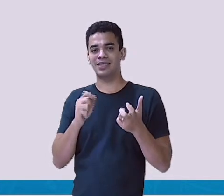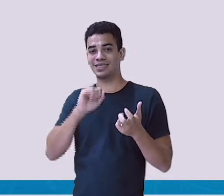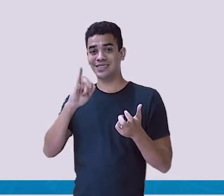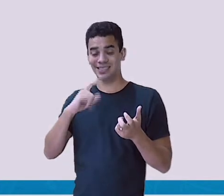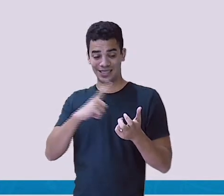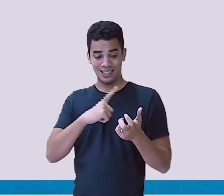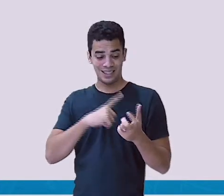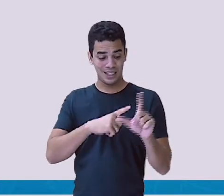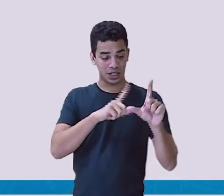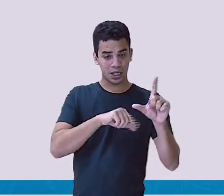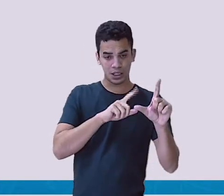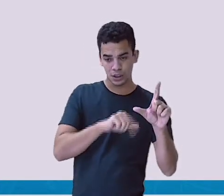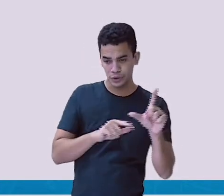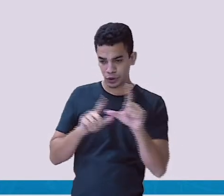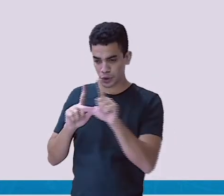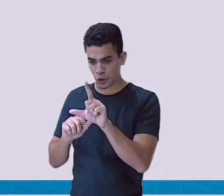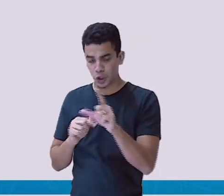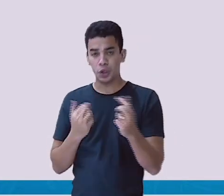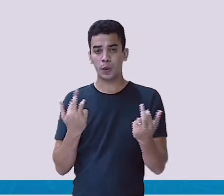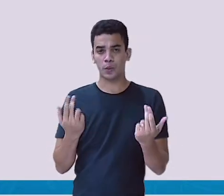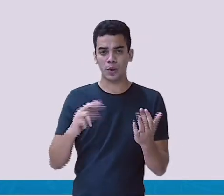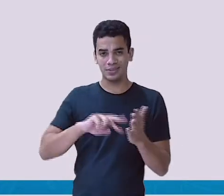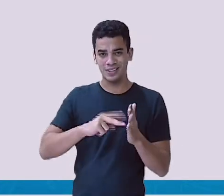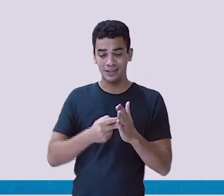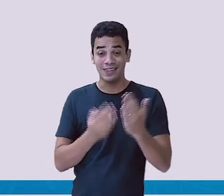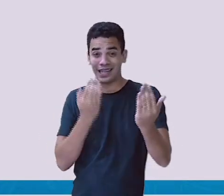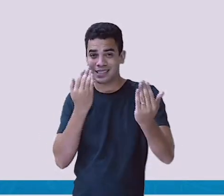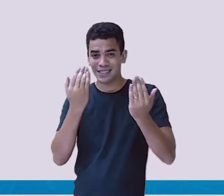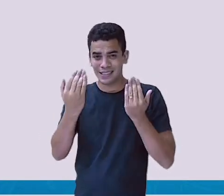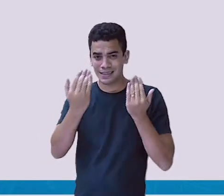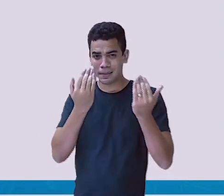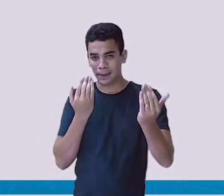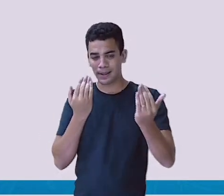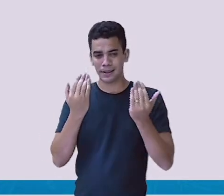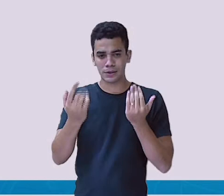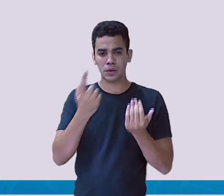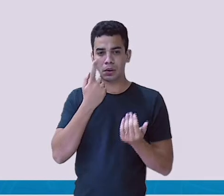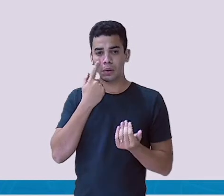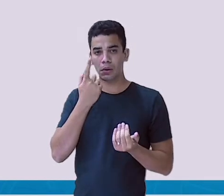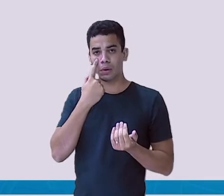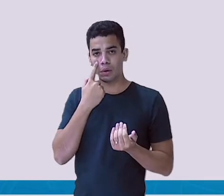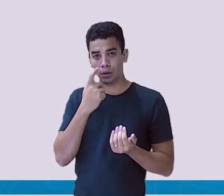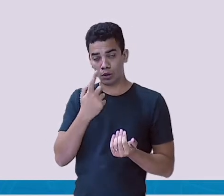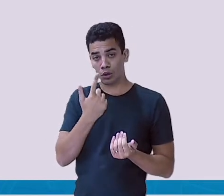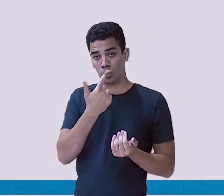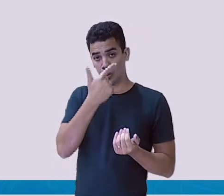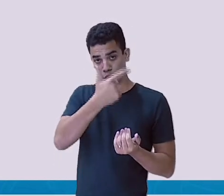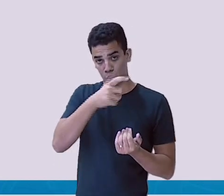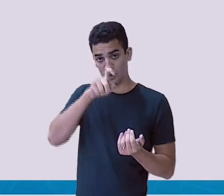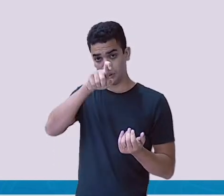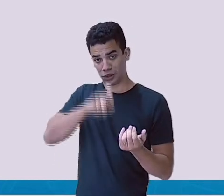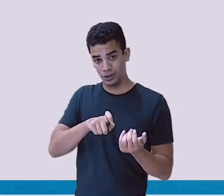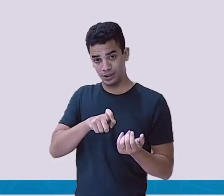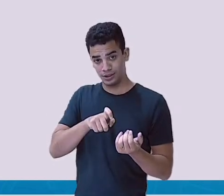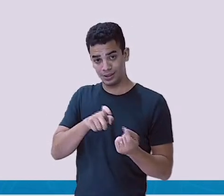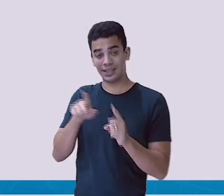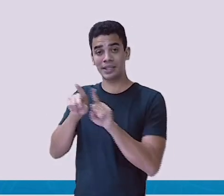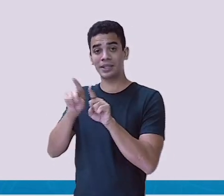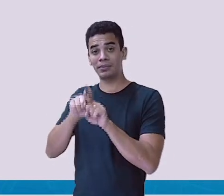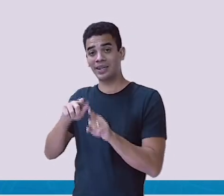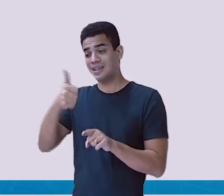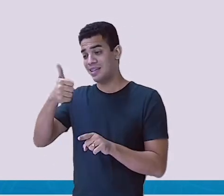são semelhantes. Vejam. 2x e 15x. A